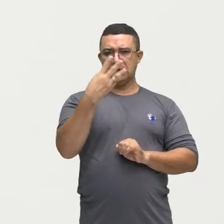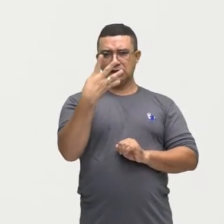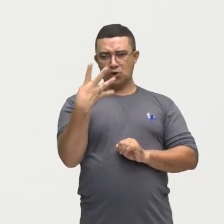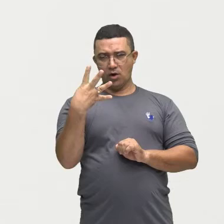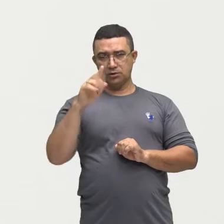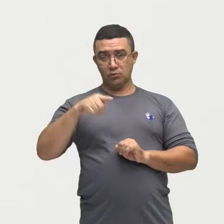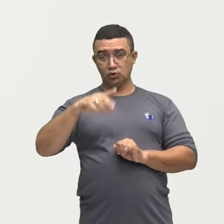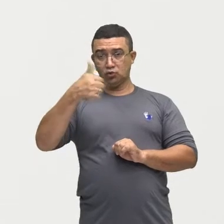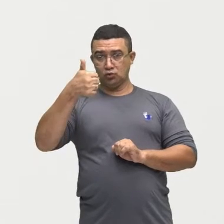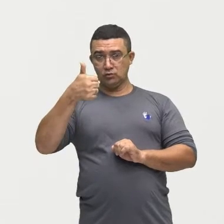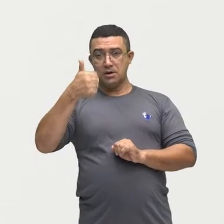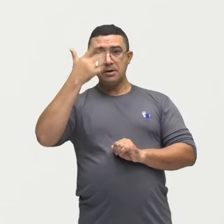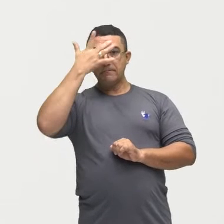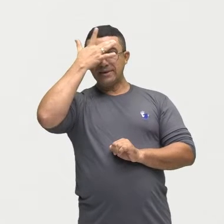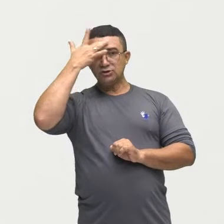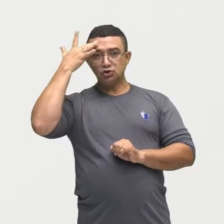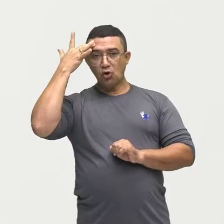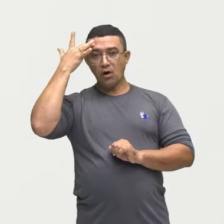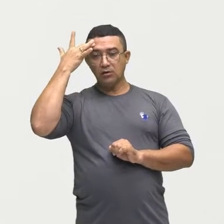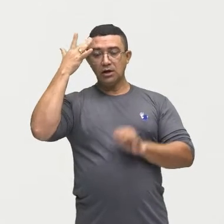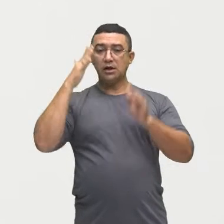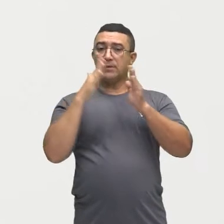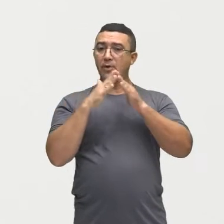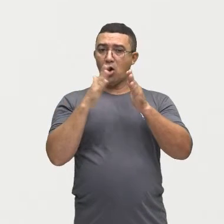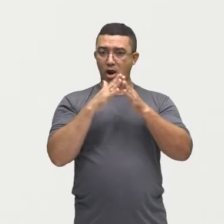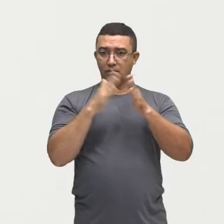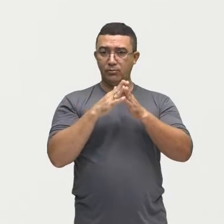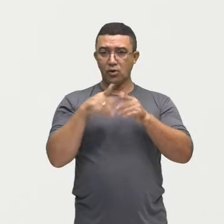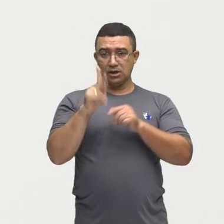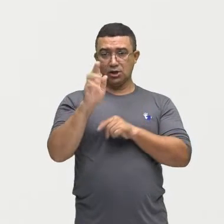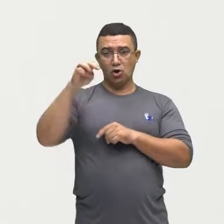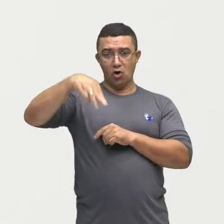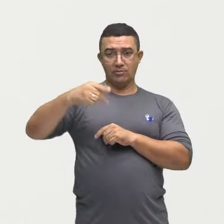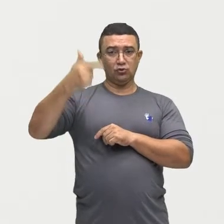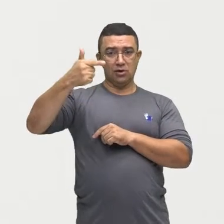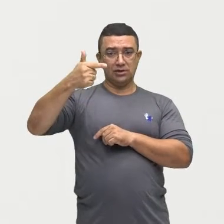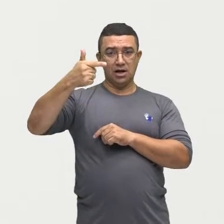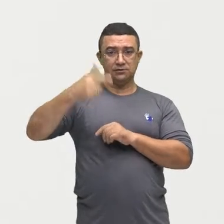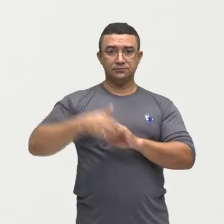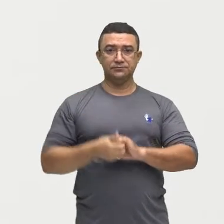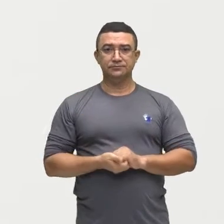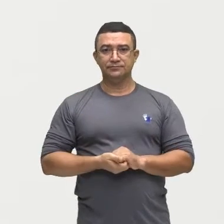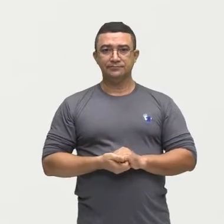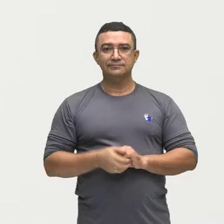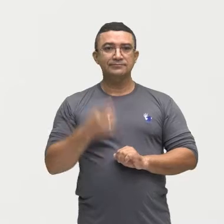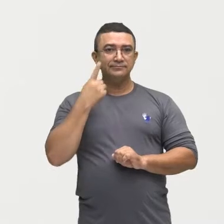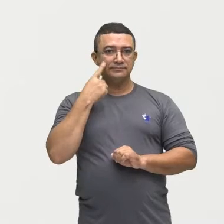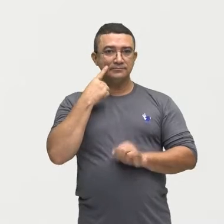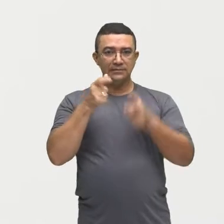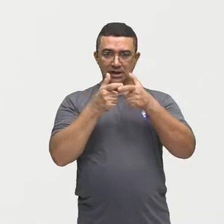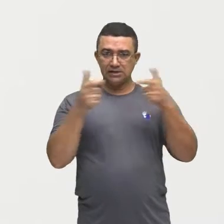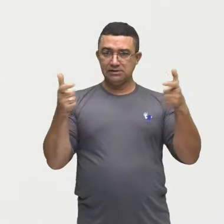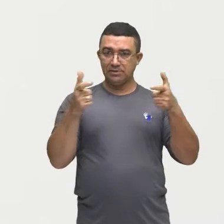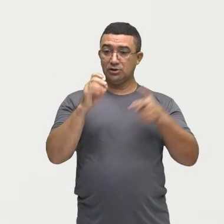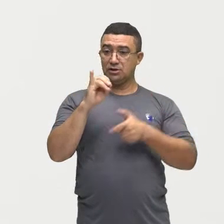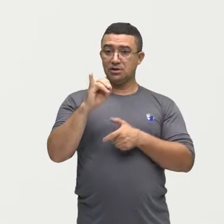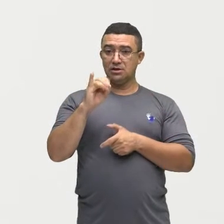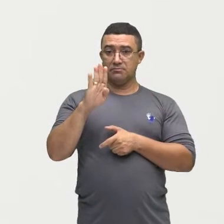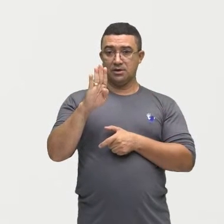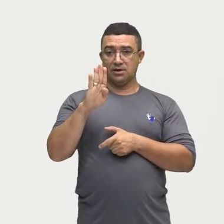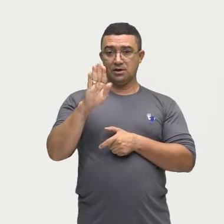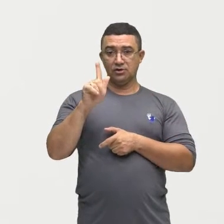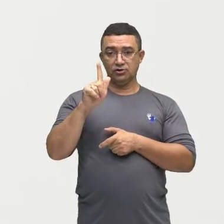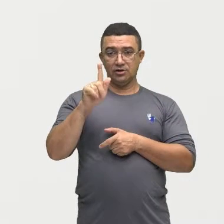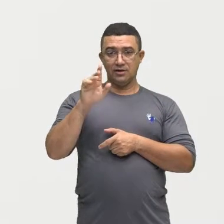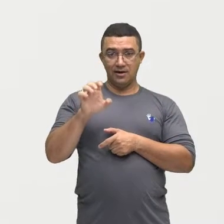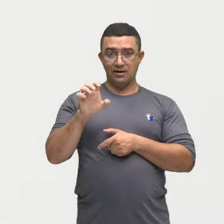por quilômetro quadrado. E aqui, olha, o crescimento demográfico. Lembra que eu falei para vocês do IBGE? Então, a partir ali